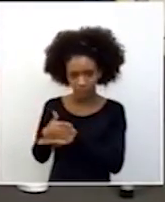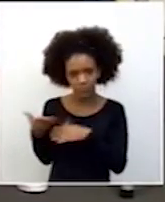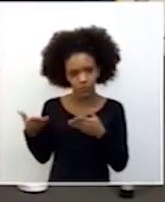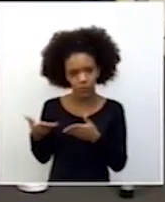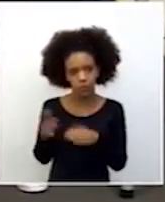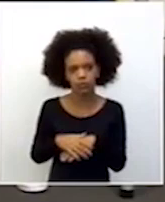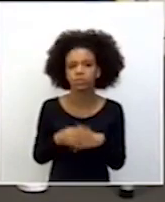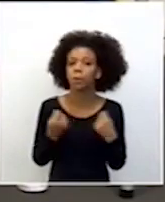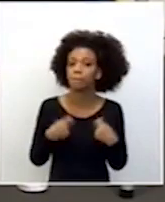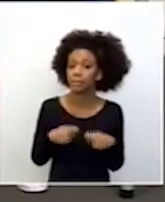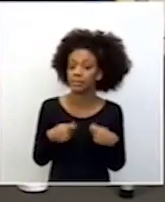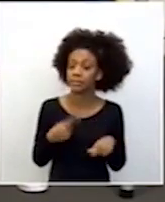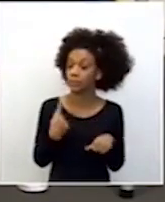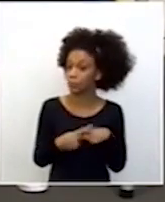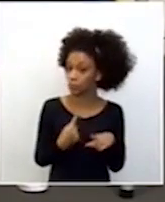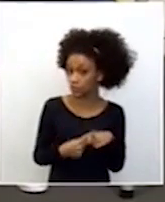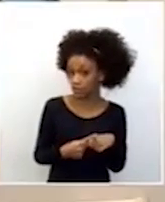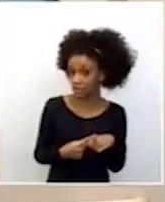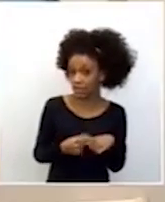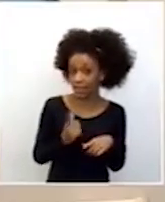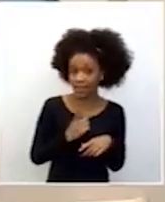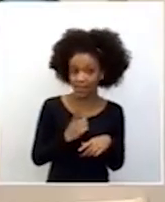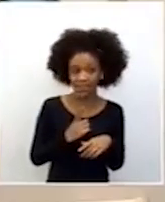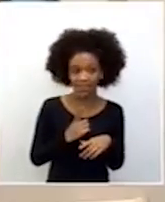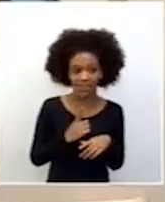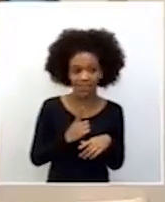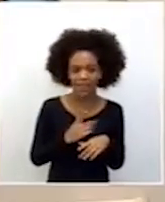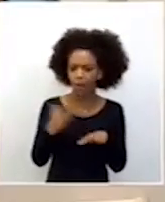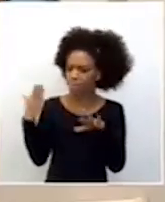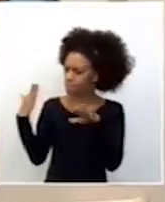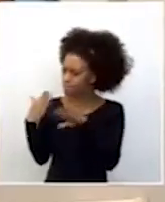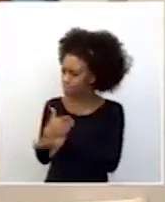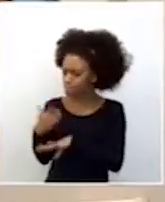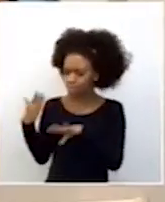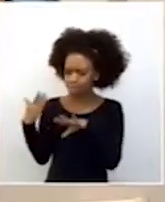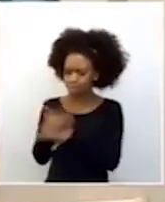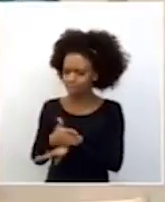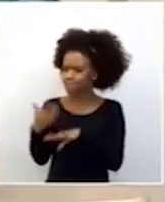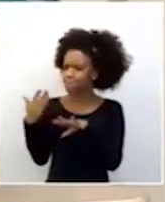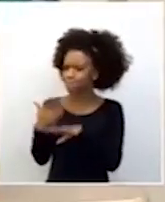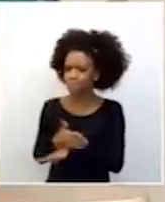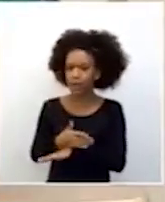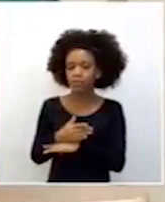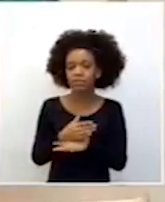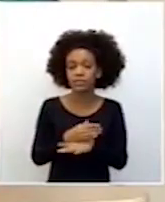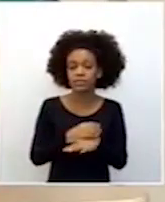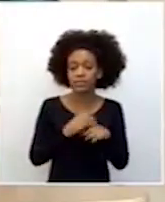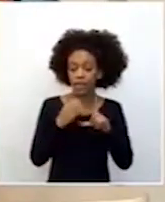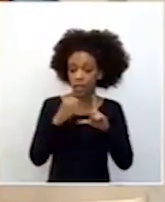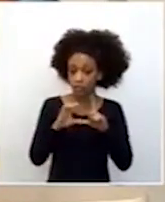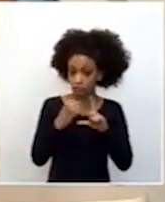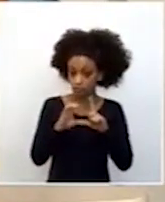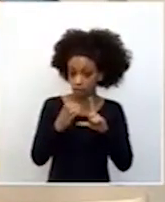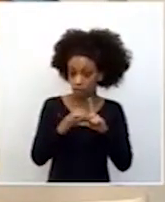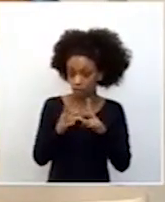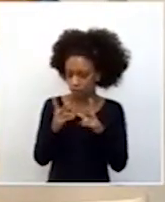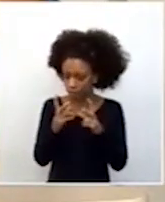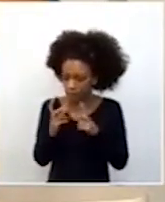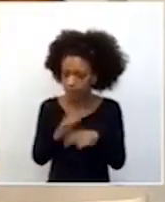gente precisa, porque tem muita participação, tem muitas charges para a gente analisar. Quem está